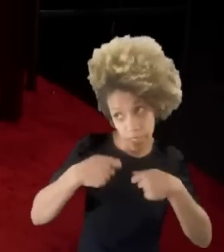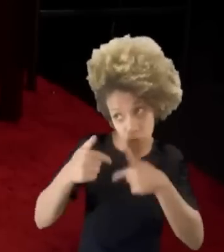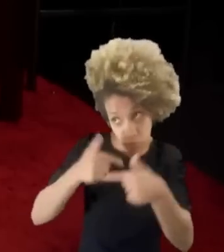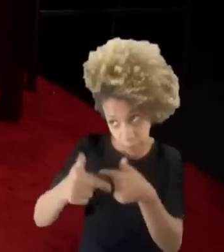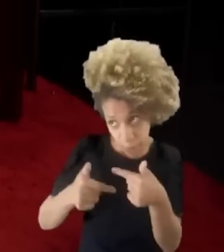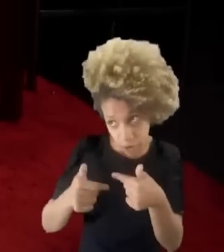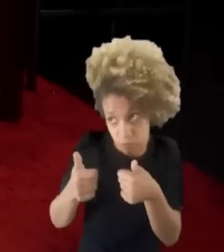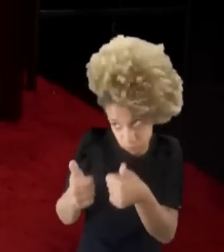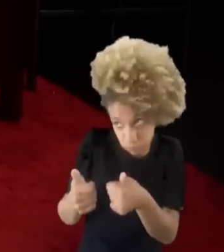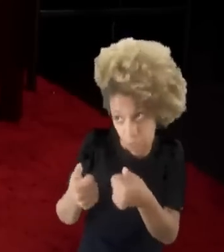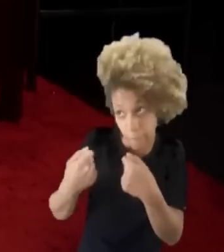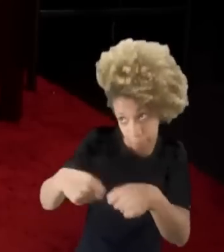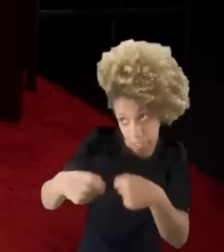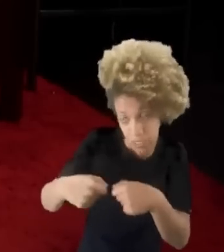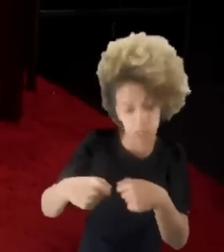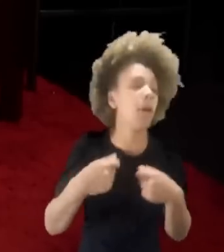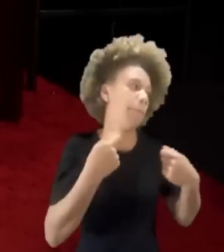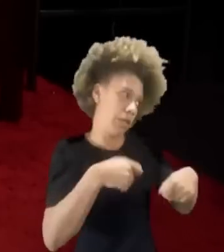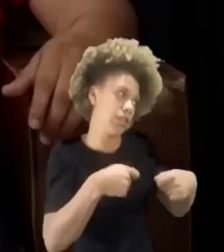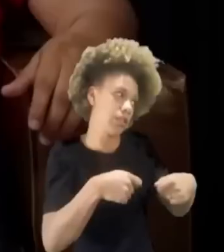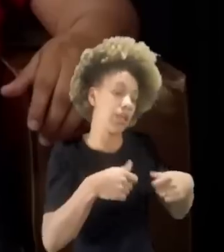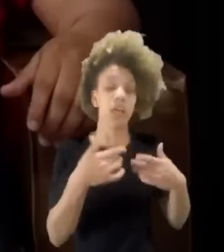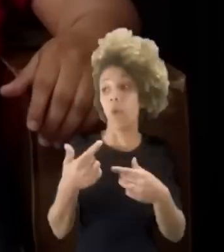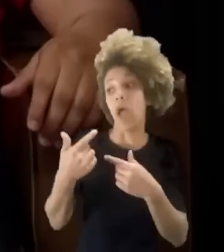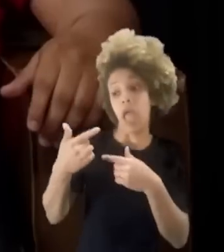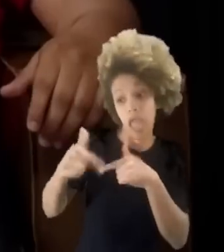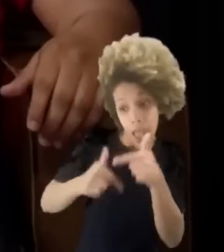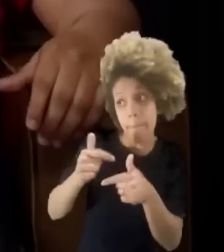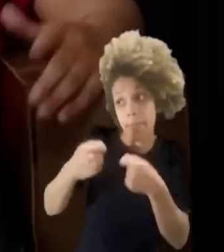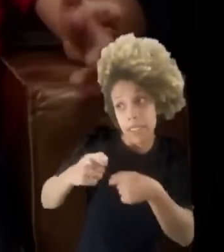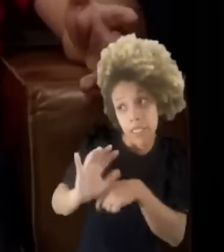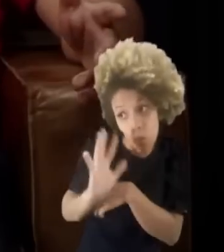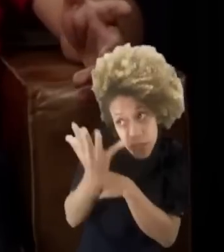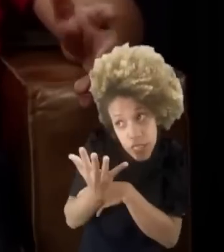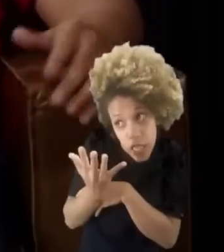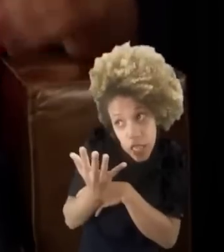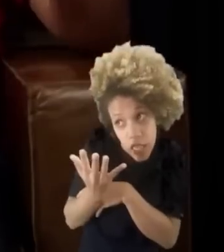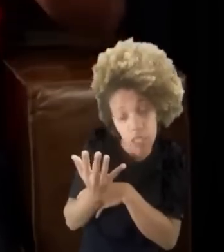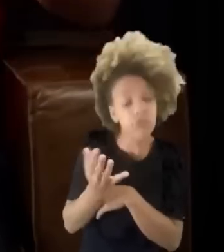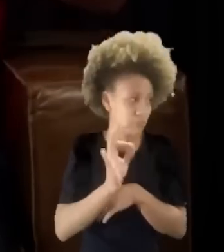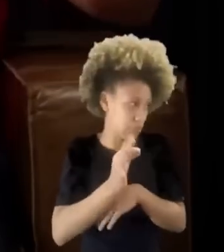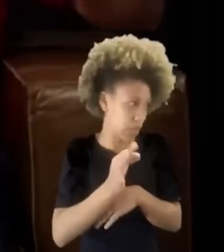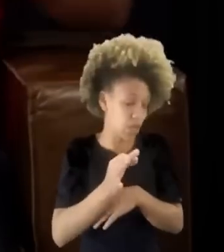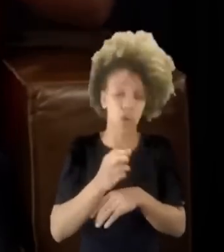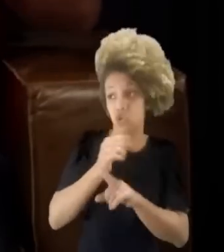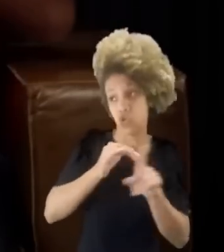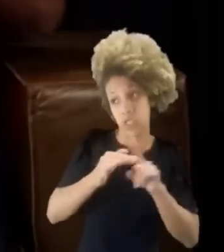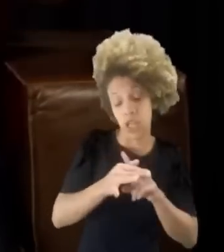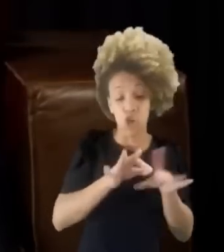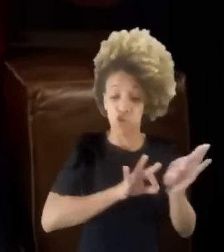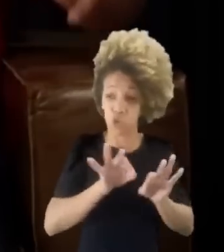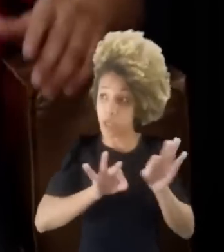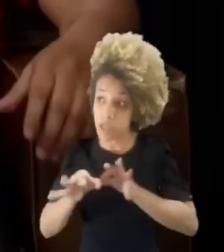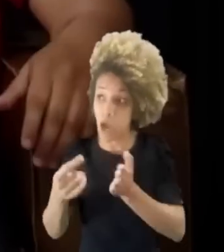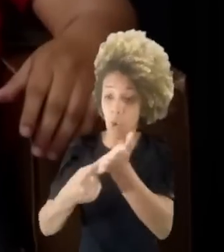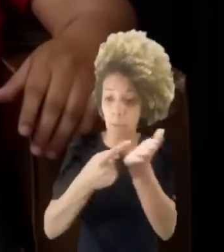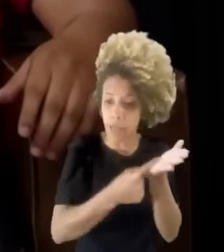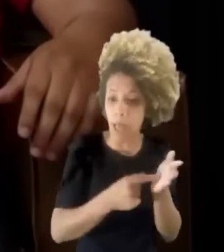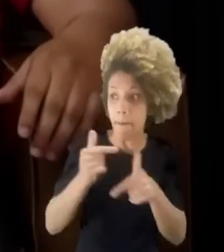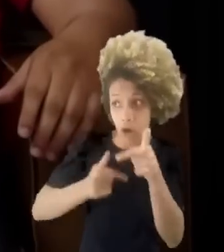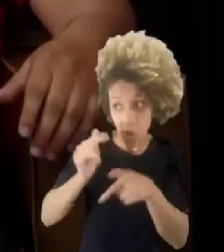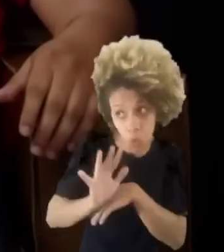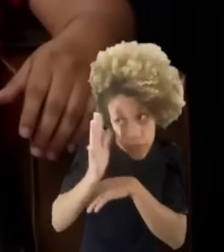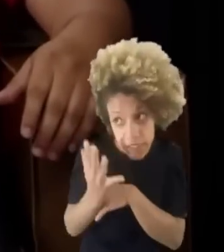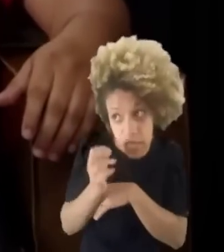não precisa de um serviço precisa E aí esse serviço precisa acontecer certo então a sociedade vai dar um jeito de se organizar para esse serviço